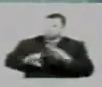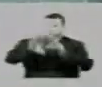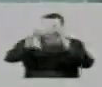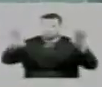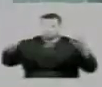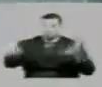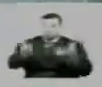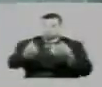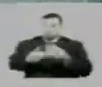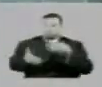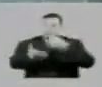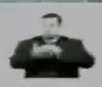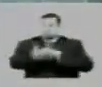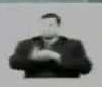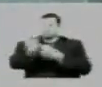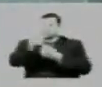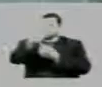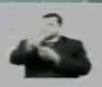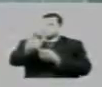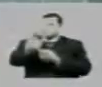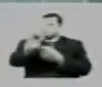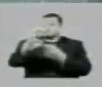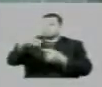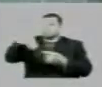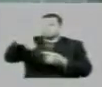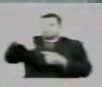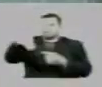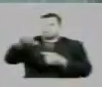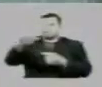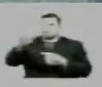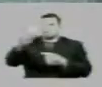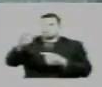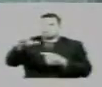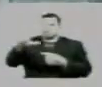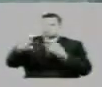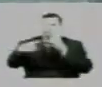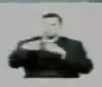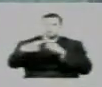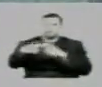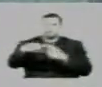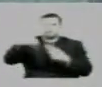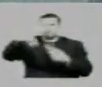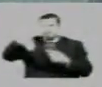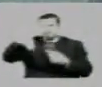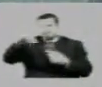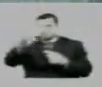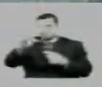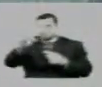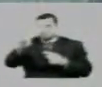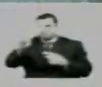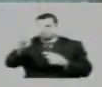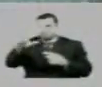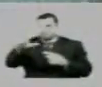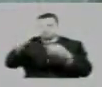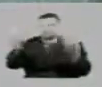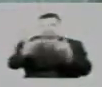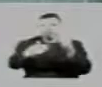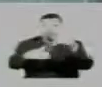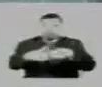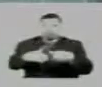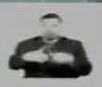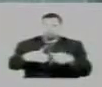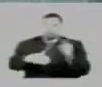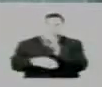da mesa, que garantam a presença do seu Miguel Capobiango. Porque o seu Miguel Capobiango que até